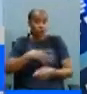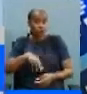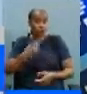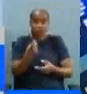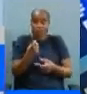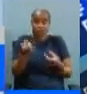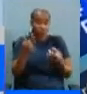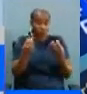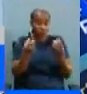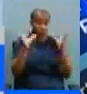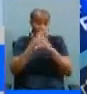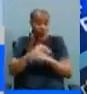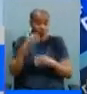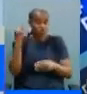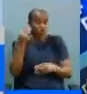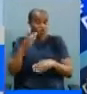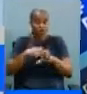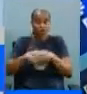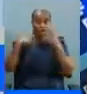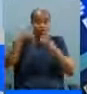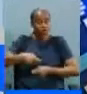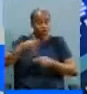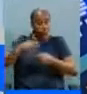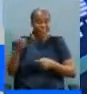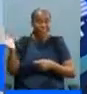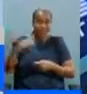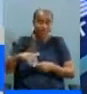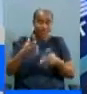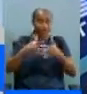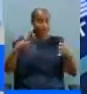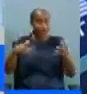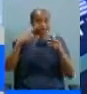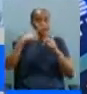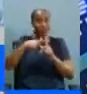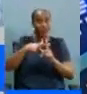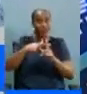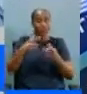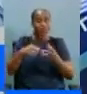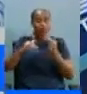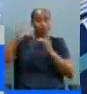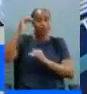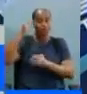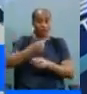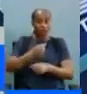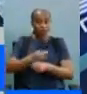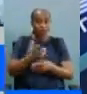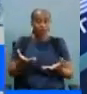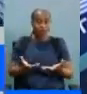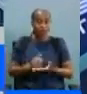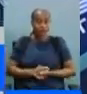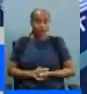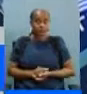precisam de muito mais jovens para fazer agricultura. Vai trazer enormes vantagens no domínio do aumento da produtividade, no domínio